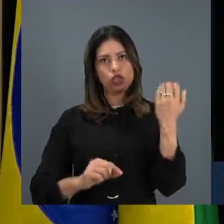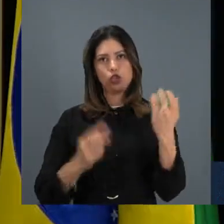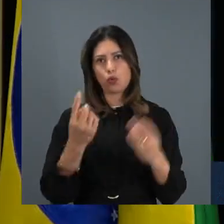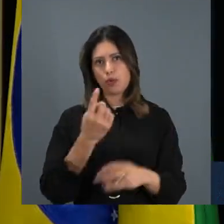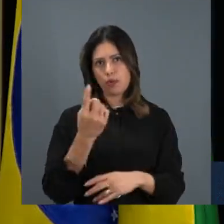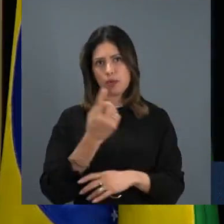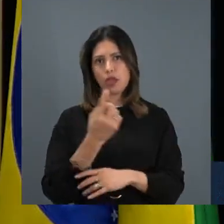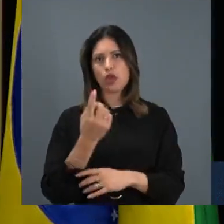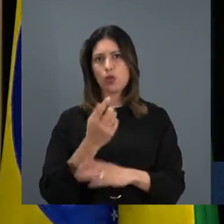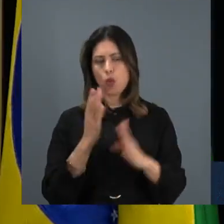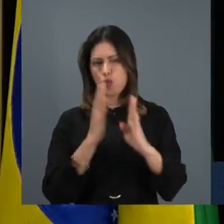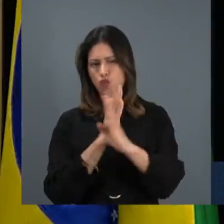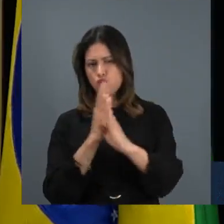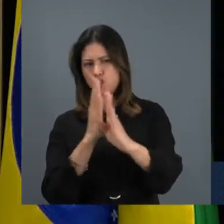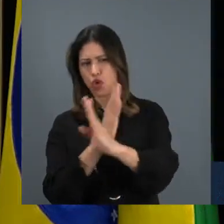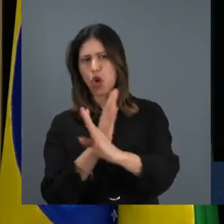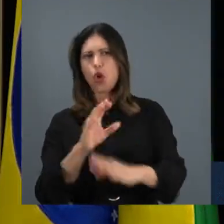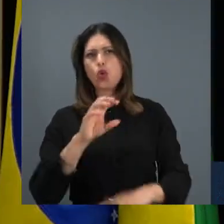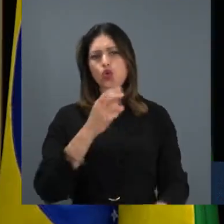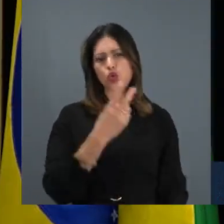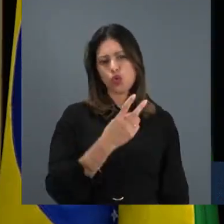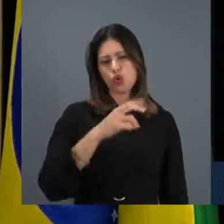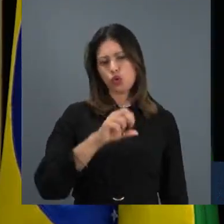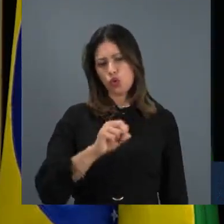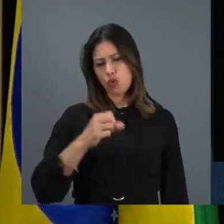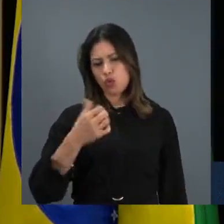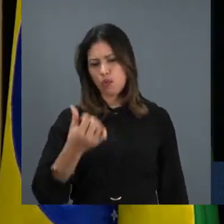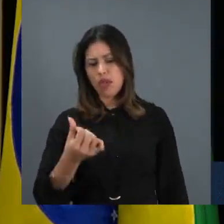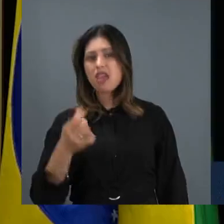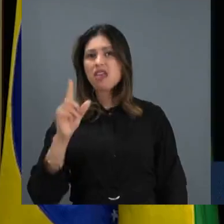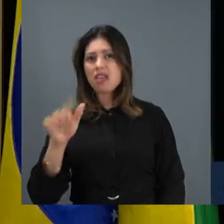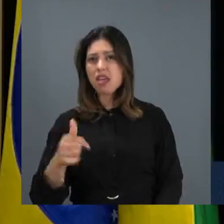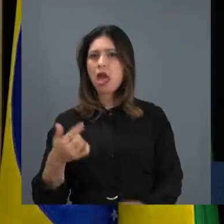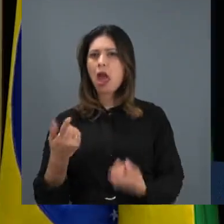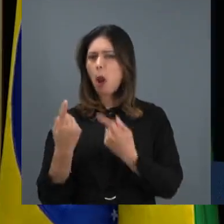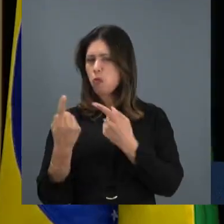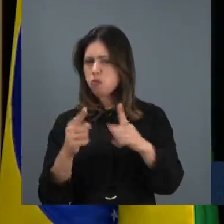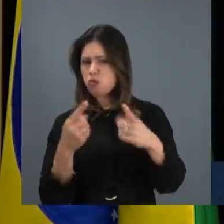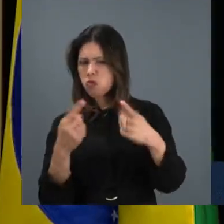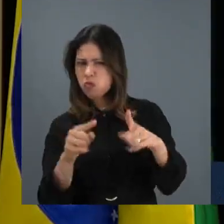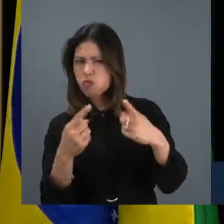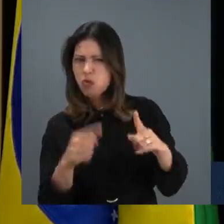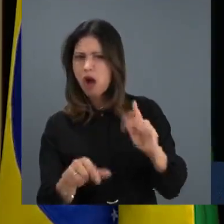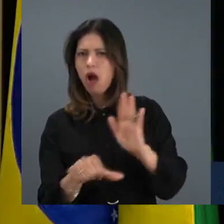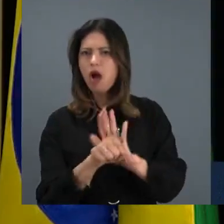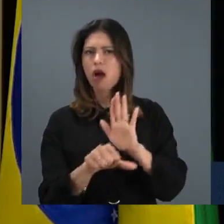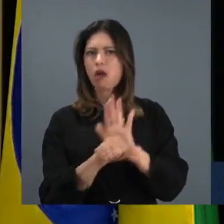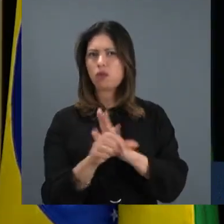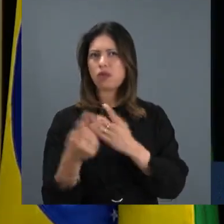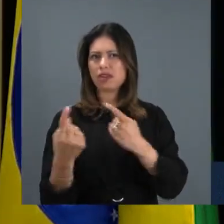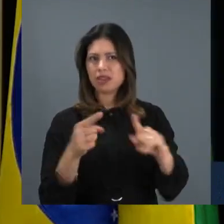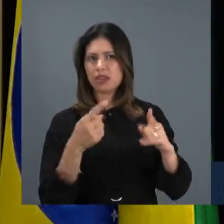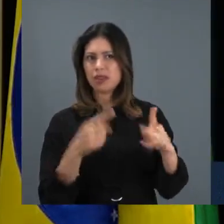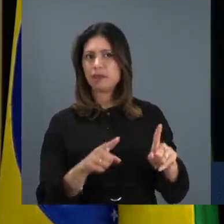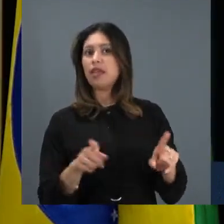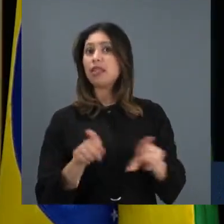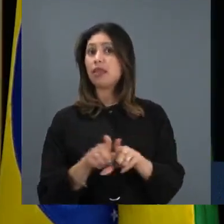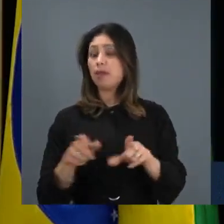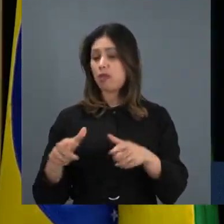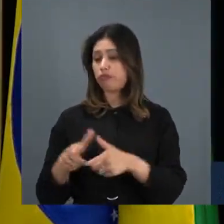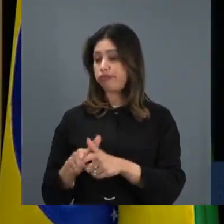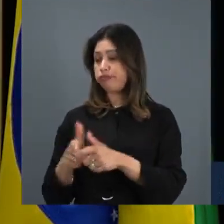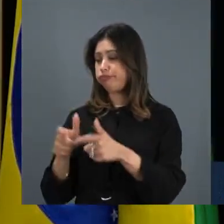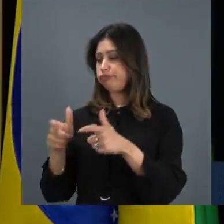perseguição, e o 286, incitação ao crime. A maioria também não teve sequer assegurado o